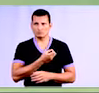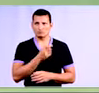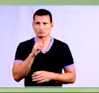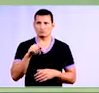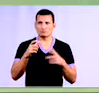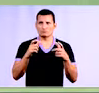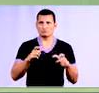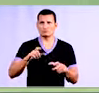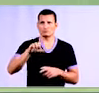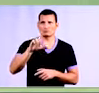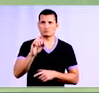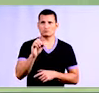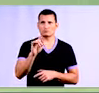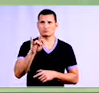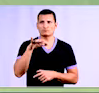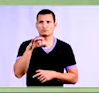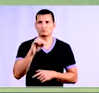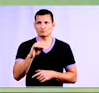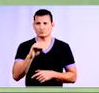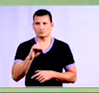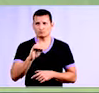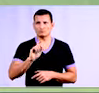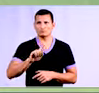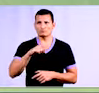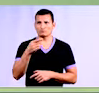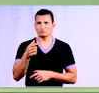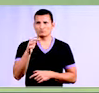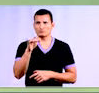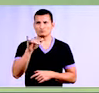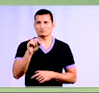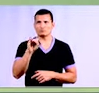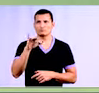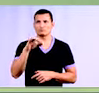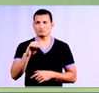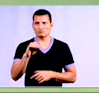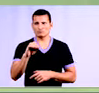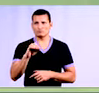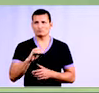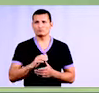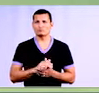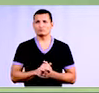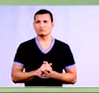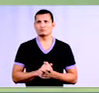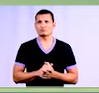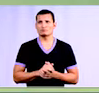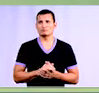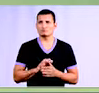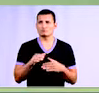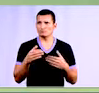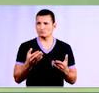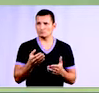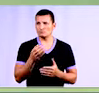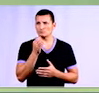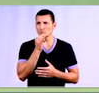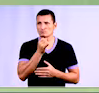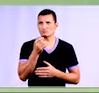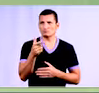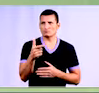lógico, gera o endereço físico correspondente. Então, se não tivéssemos